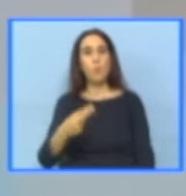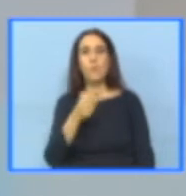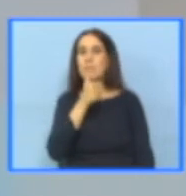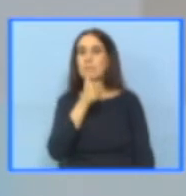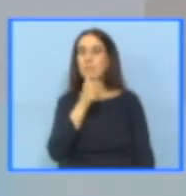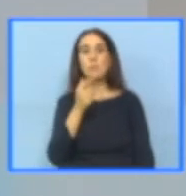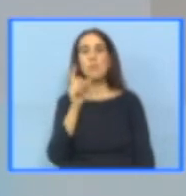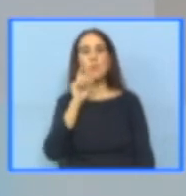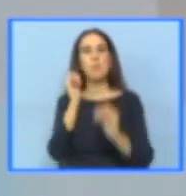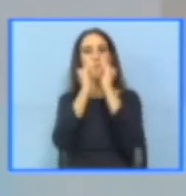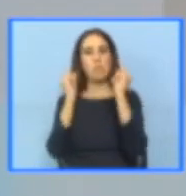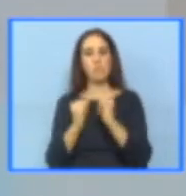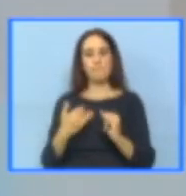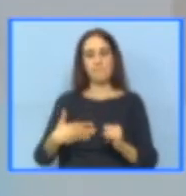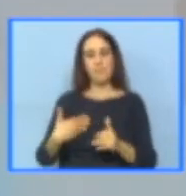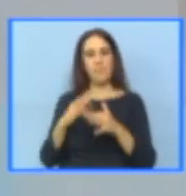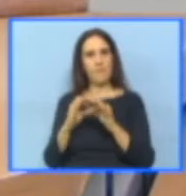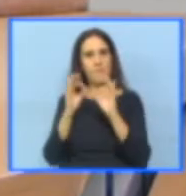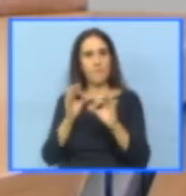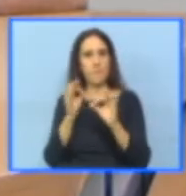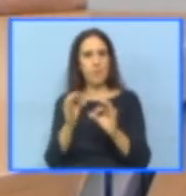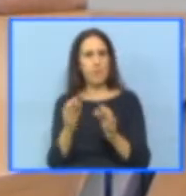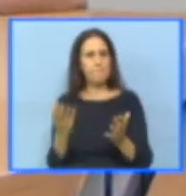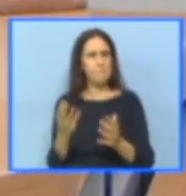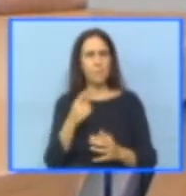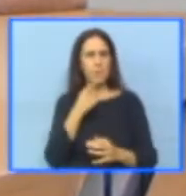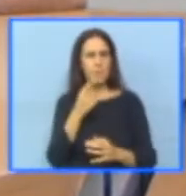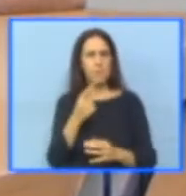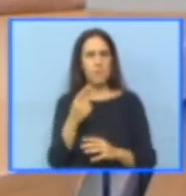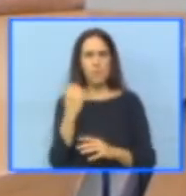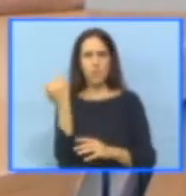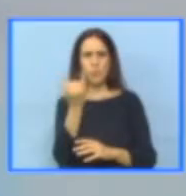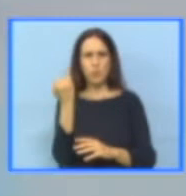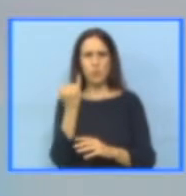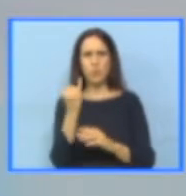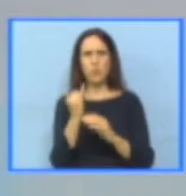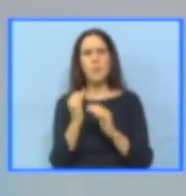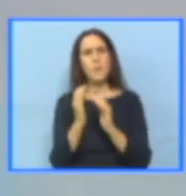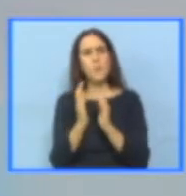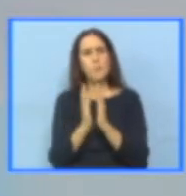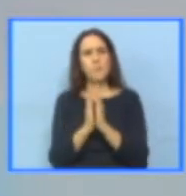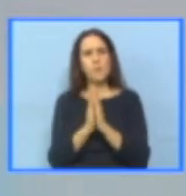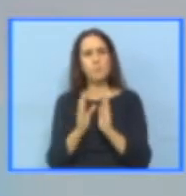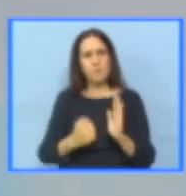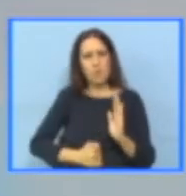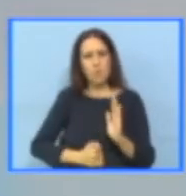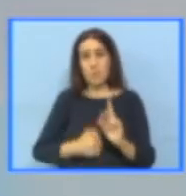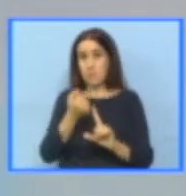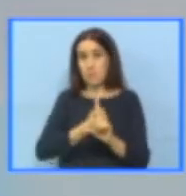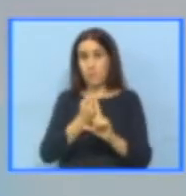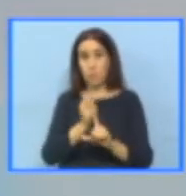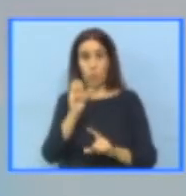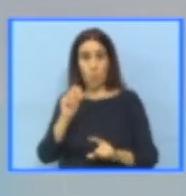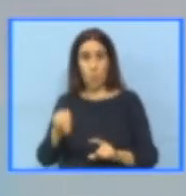declarar o Dia Internacional da Caridade. Podemos dizer que é um desafio às próprias instituições da Igreja Católica, a